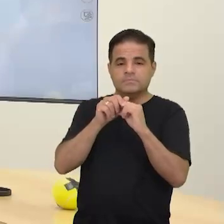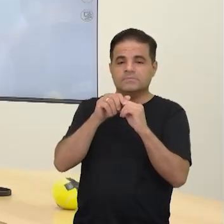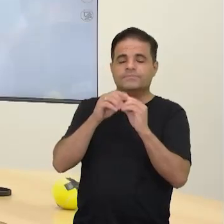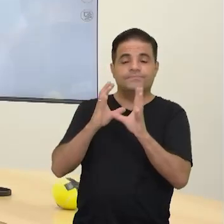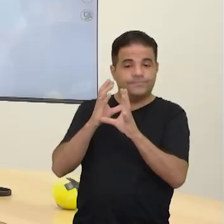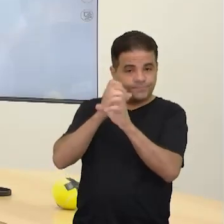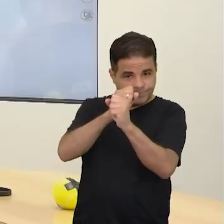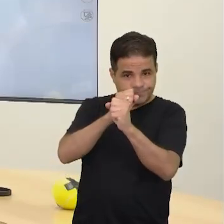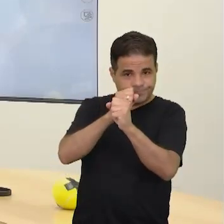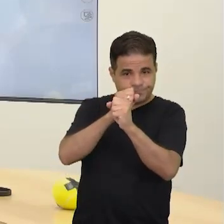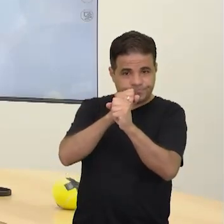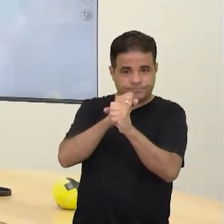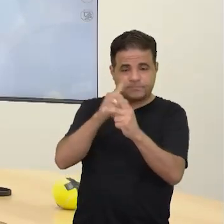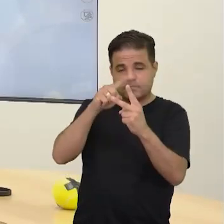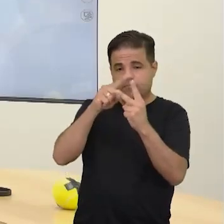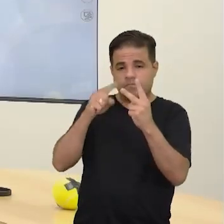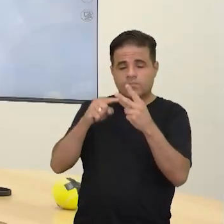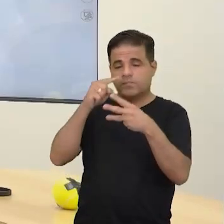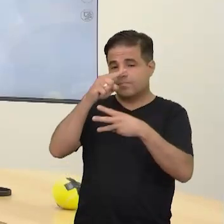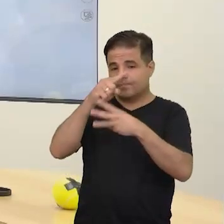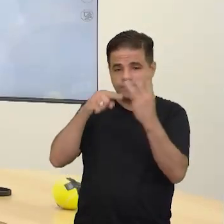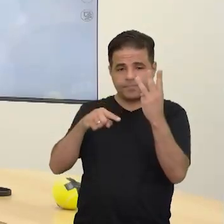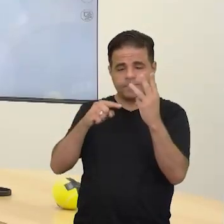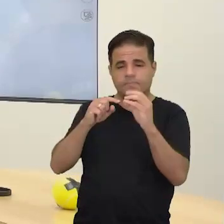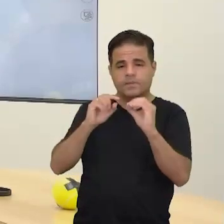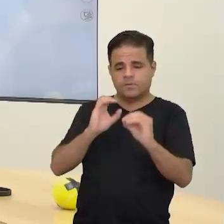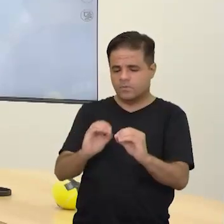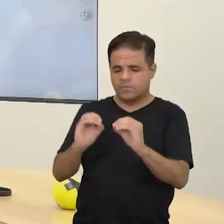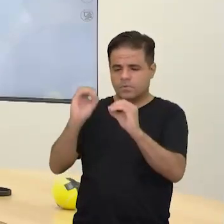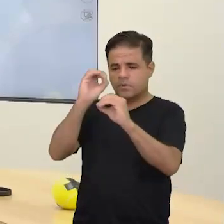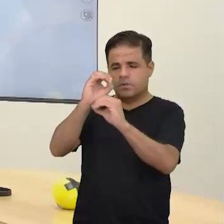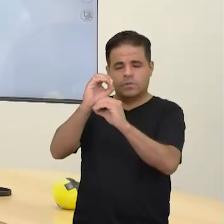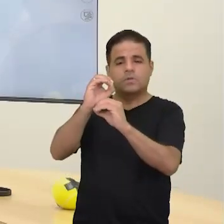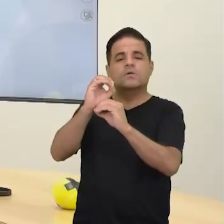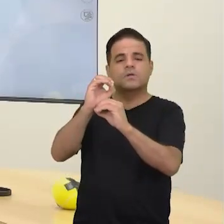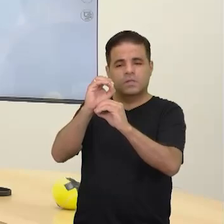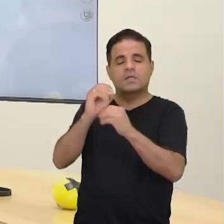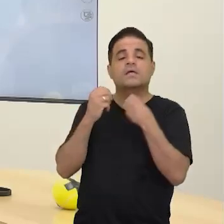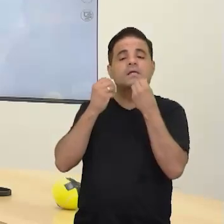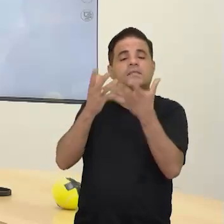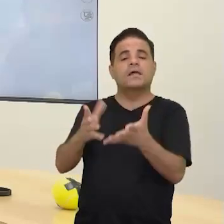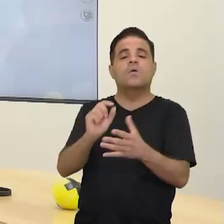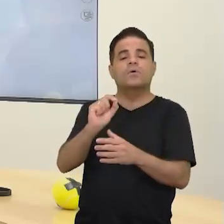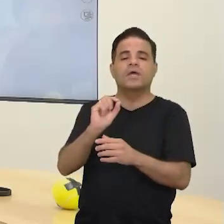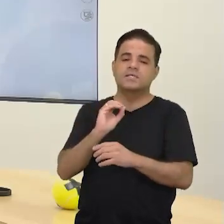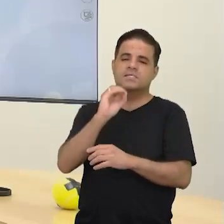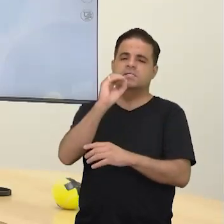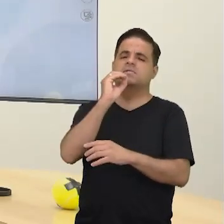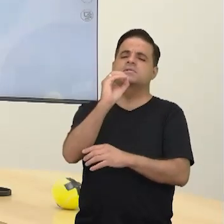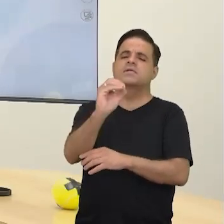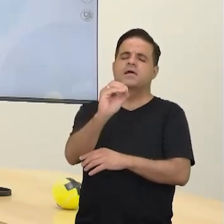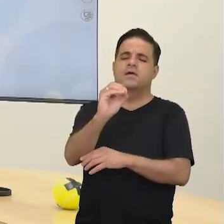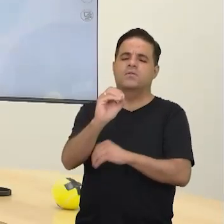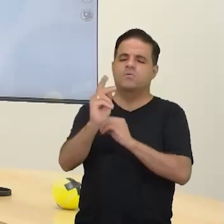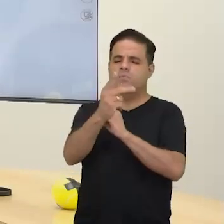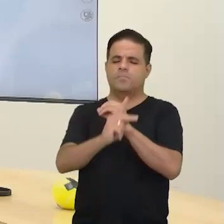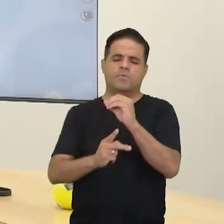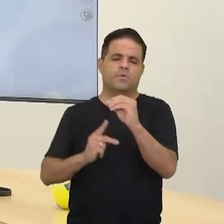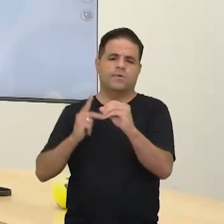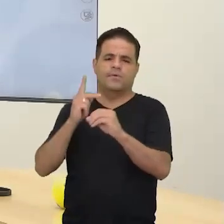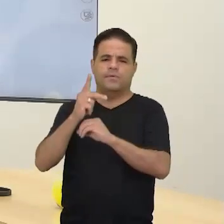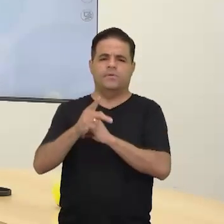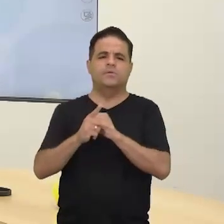se eu somar essa carga as 3 carguinhas elétricas, somar, fazer uma somatória, vai dar aqui 0. E ali no próton não, vai dar uma